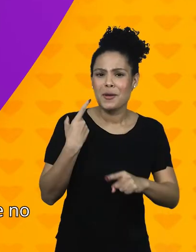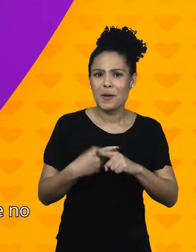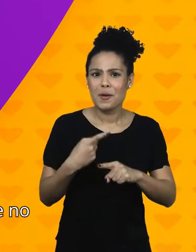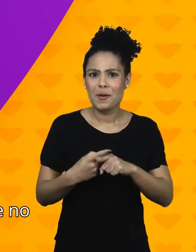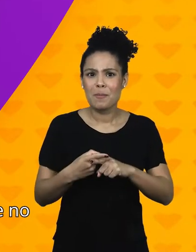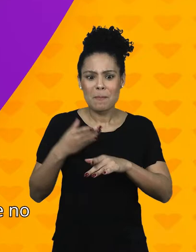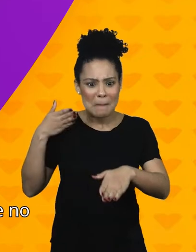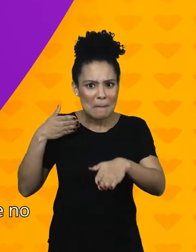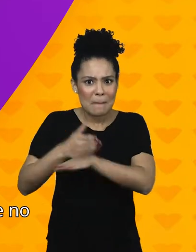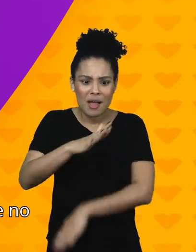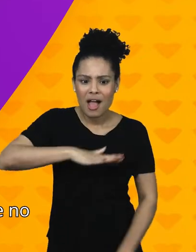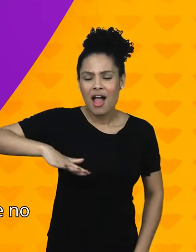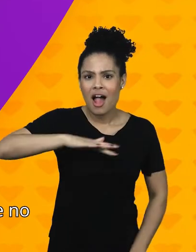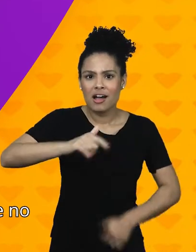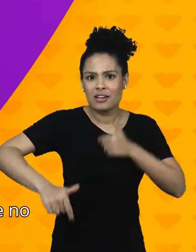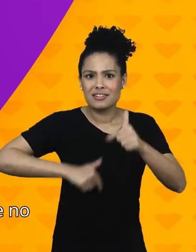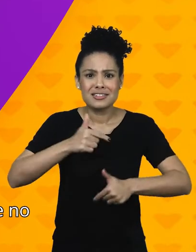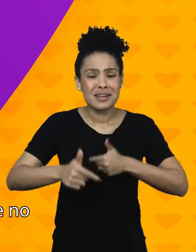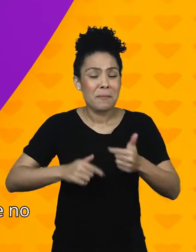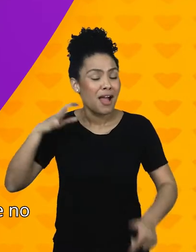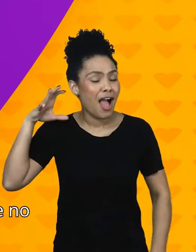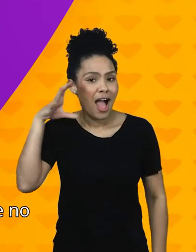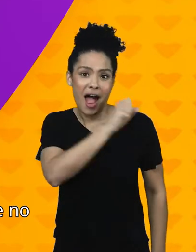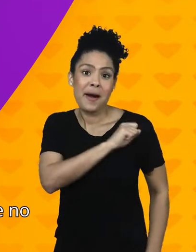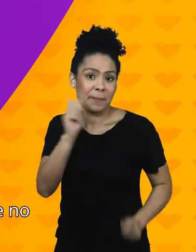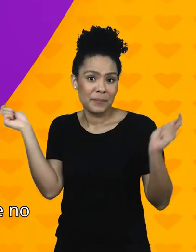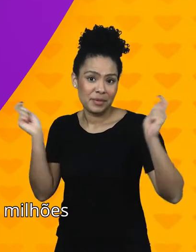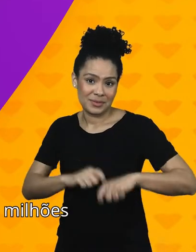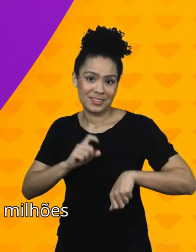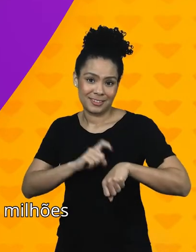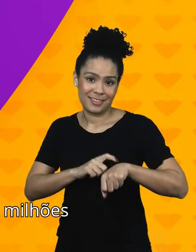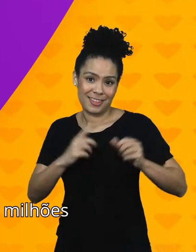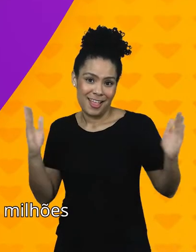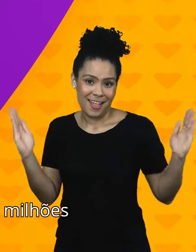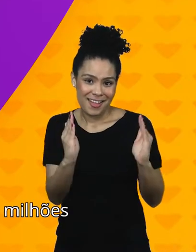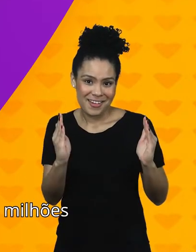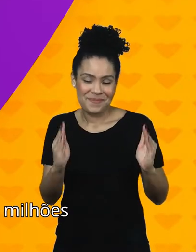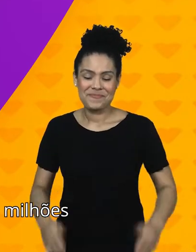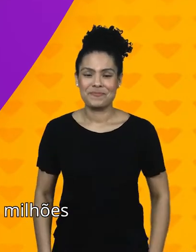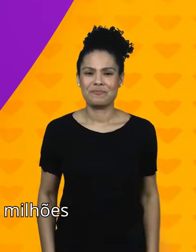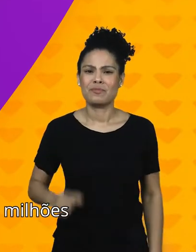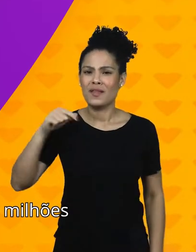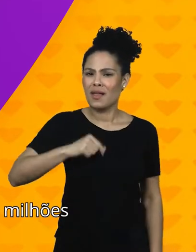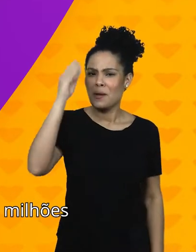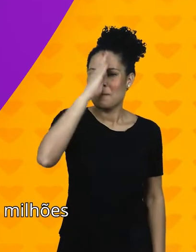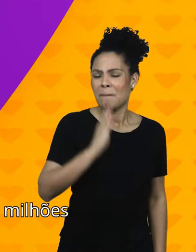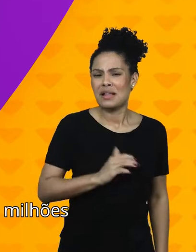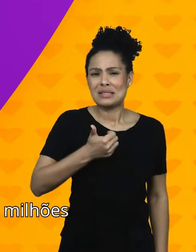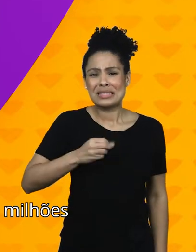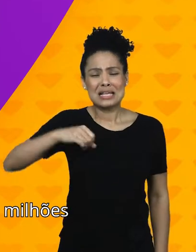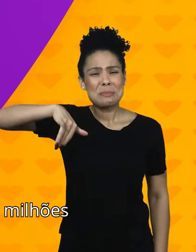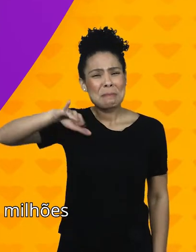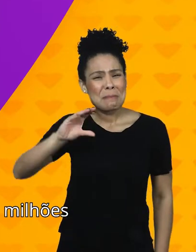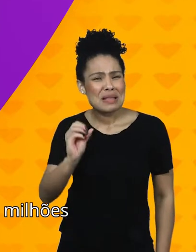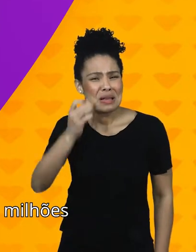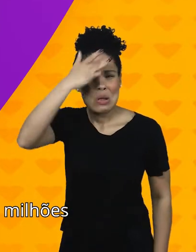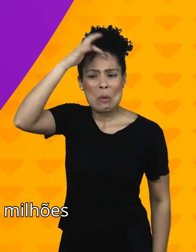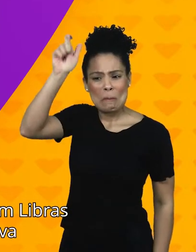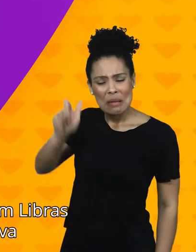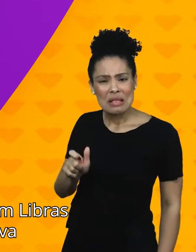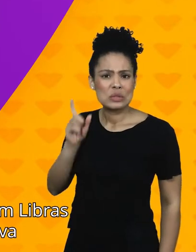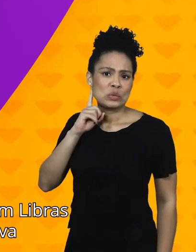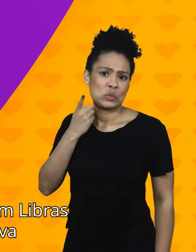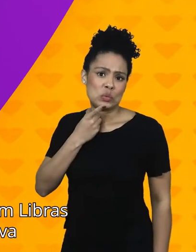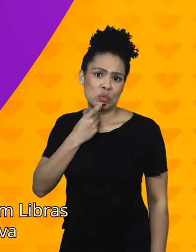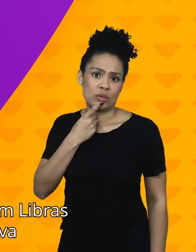permitir ingressar rapidamente no mercado de trabalho. Atualmente o Brasil tem mais de 10 milhões de pessoas surdas.